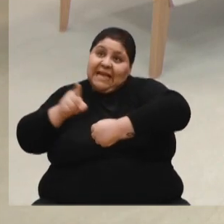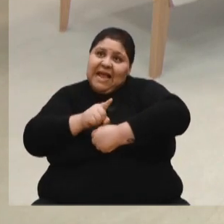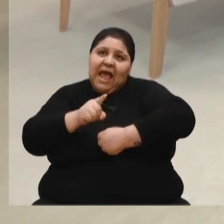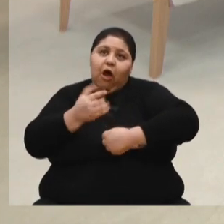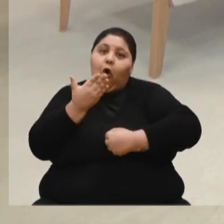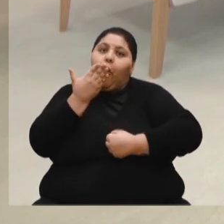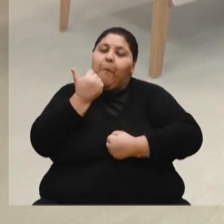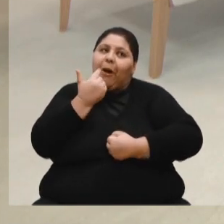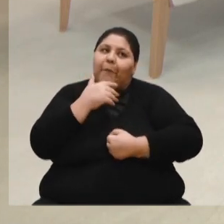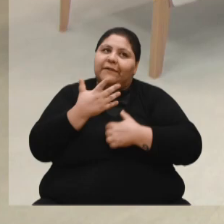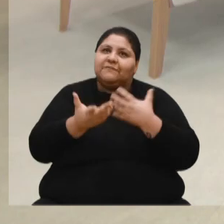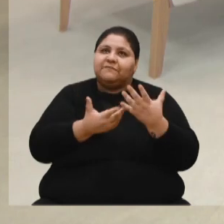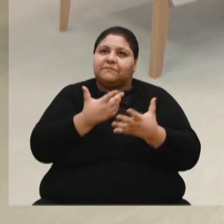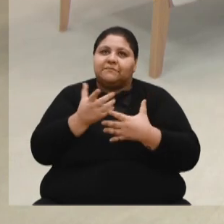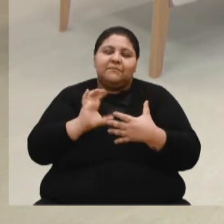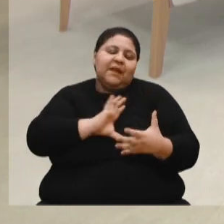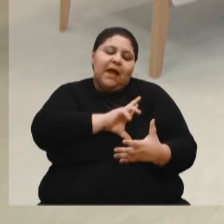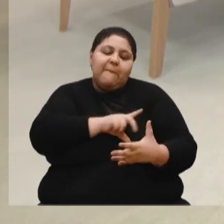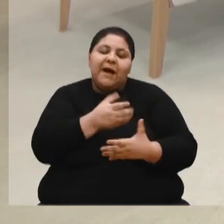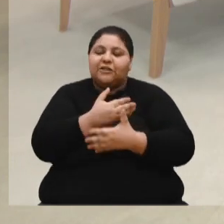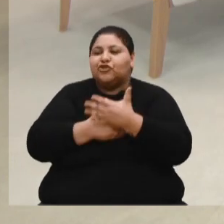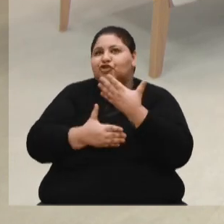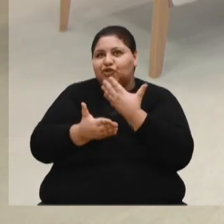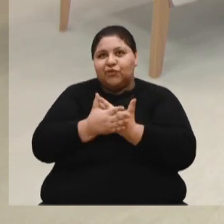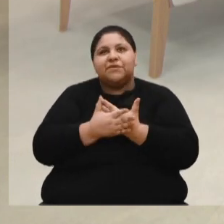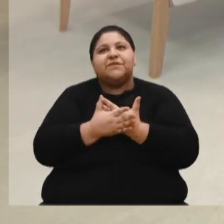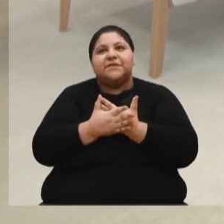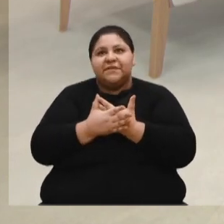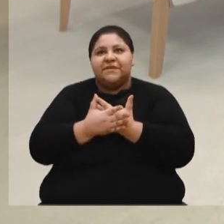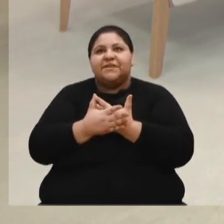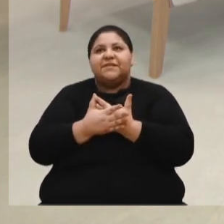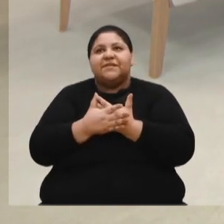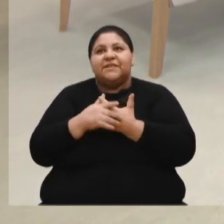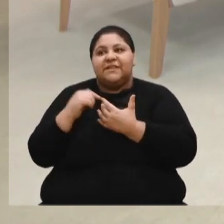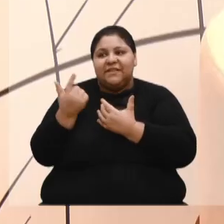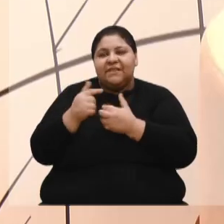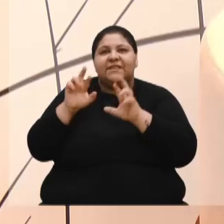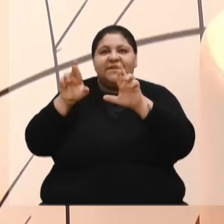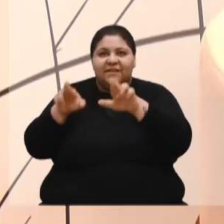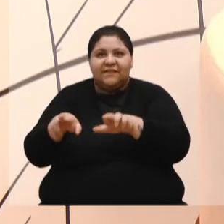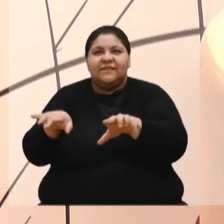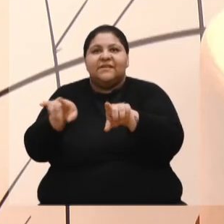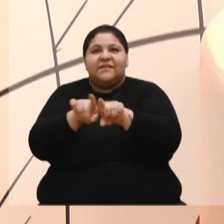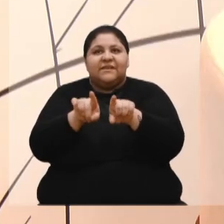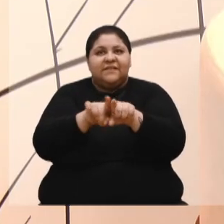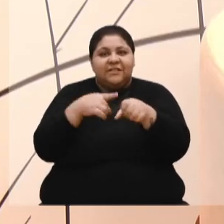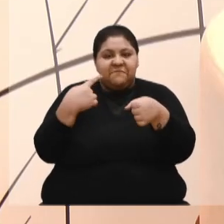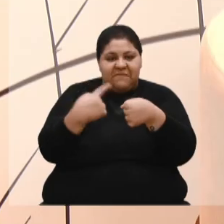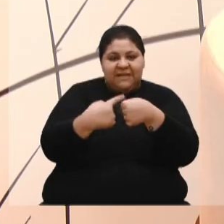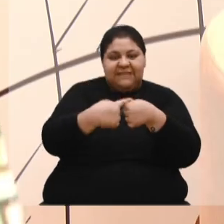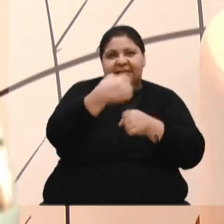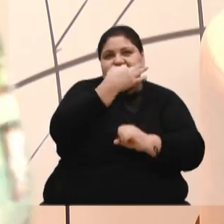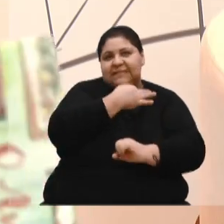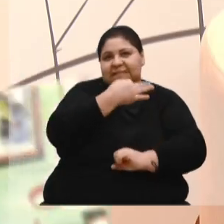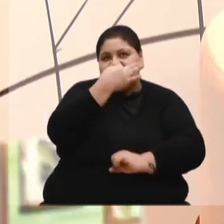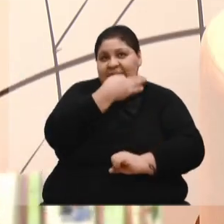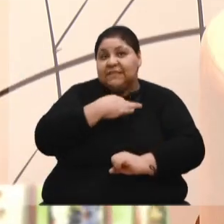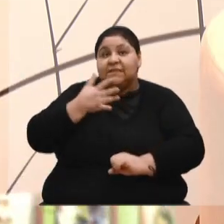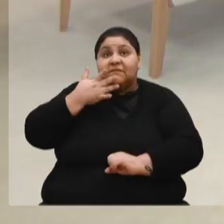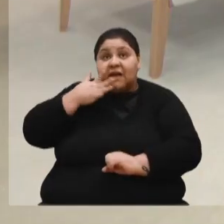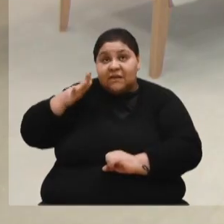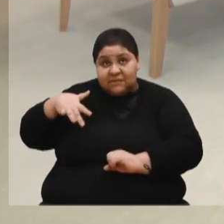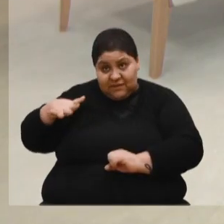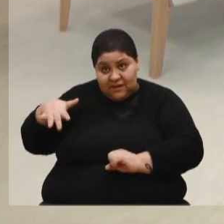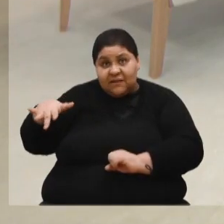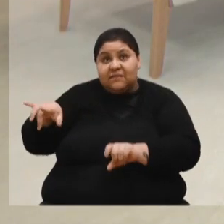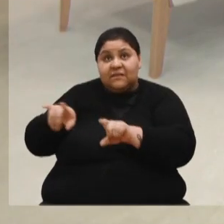prato absolutamente amado de todos nós na nossa região e, sobretudo, na nossa cidade de Caxias do Sul. E das